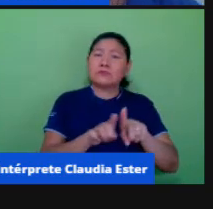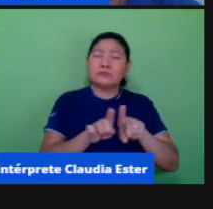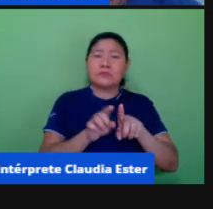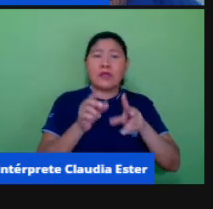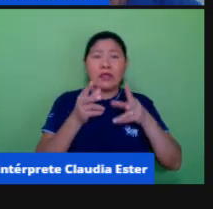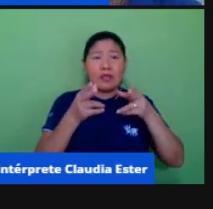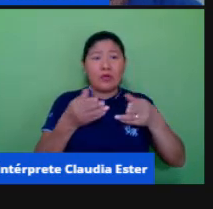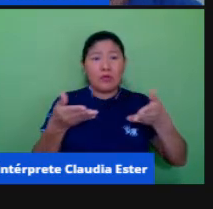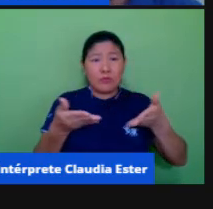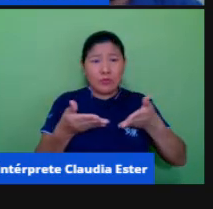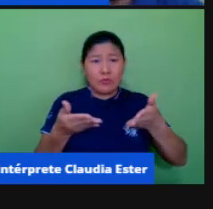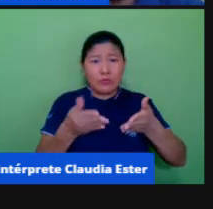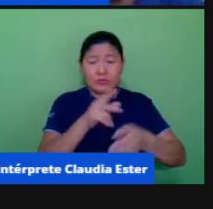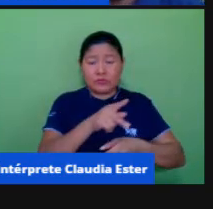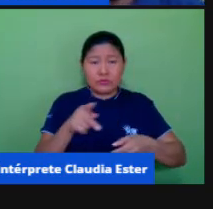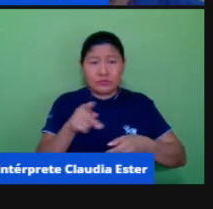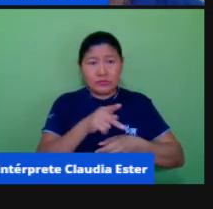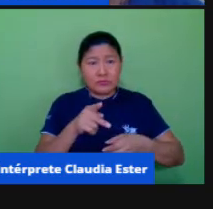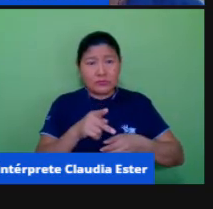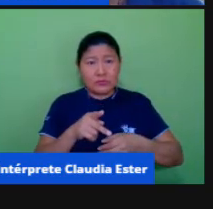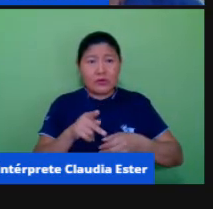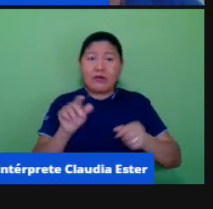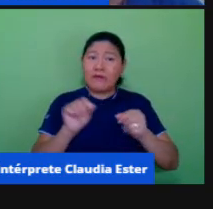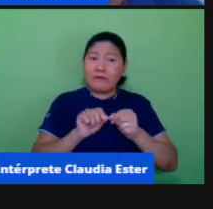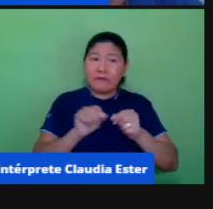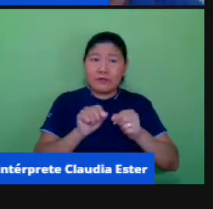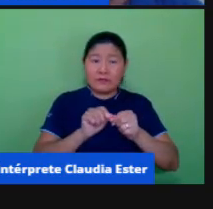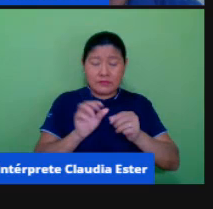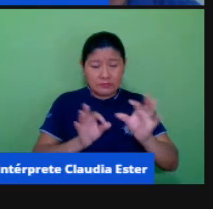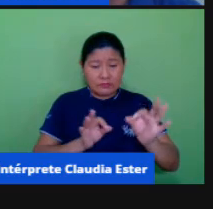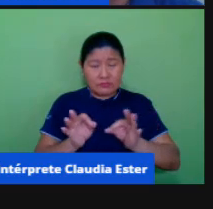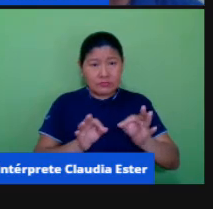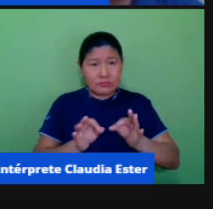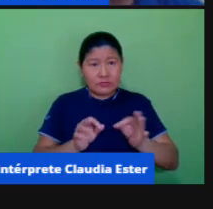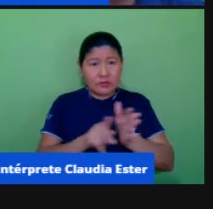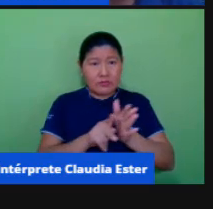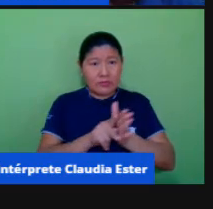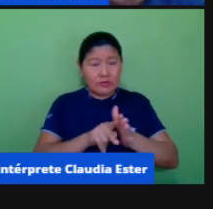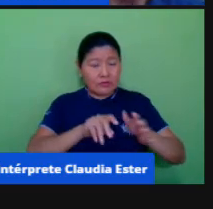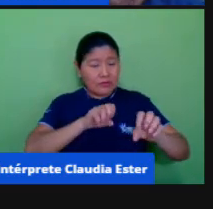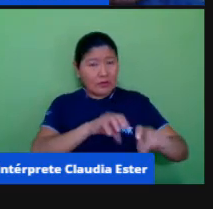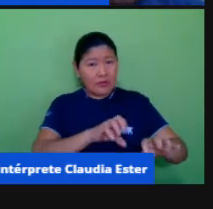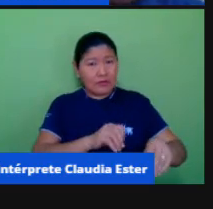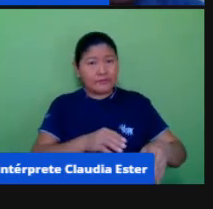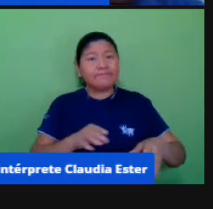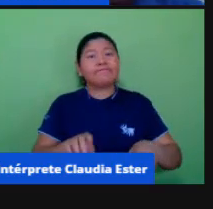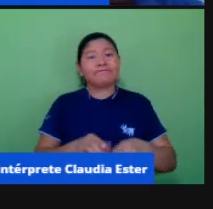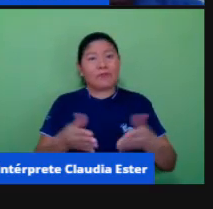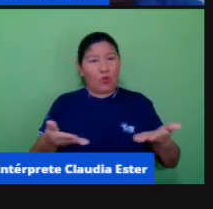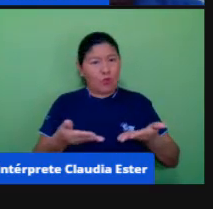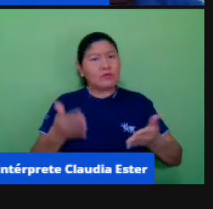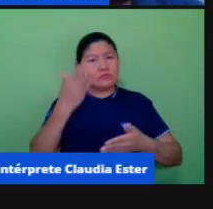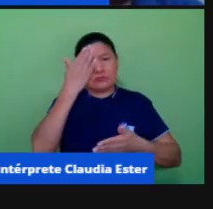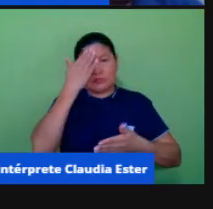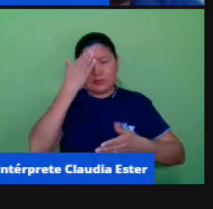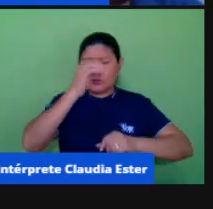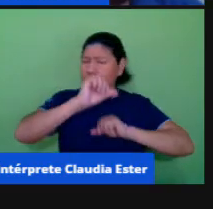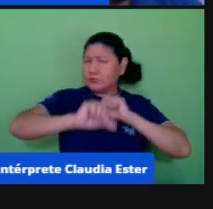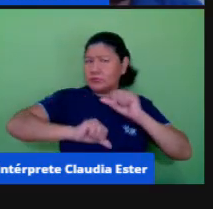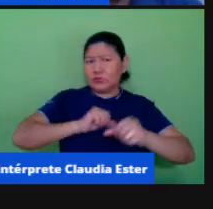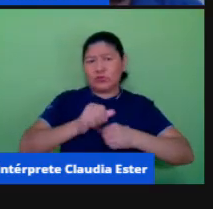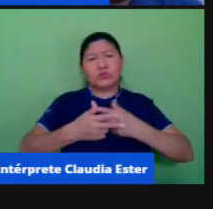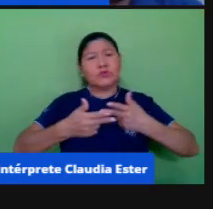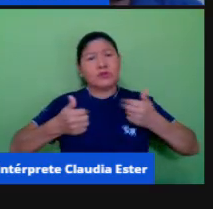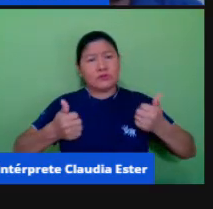foi de grande valor para a gente, né? Mas as coisas mudaram, os tempos mudaram. Hoje, a um